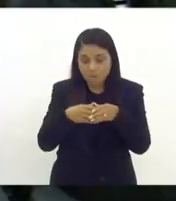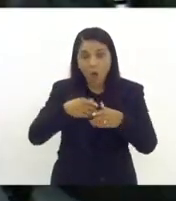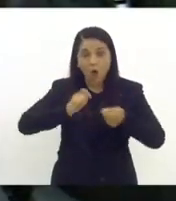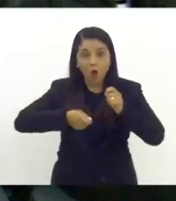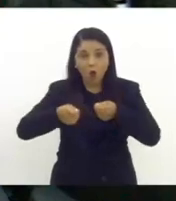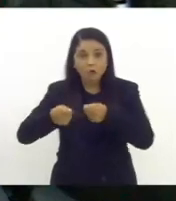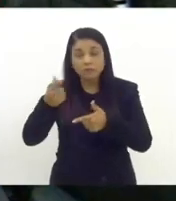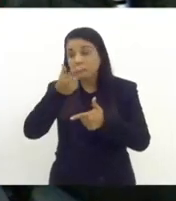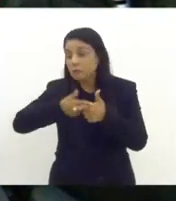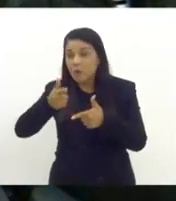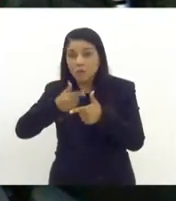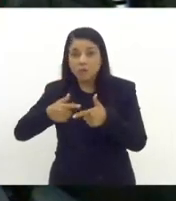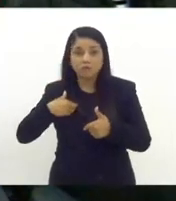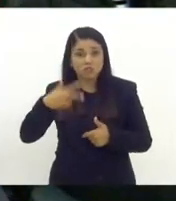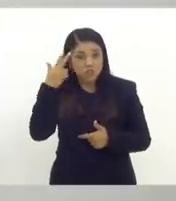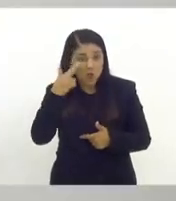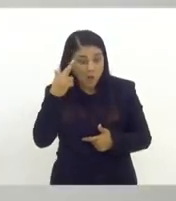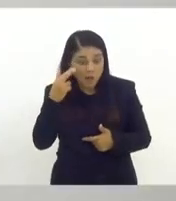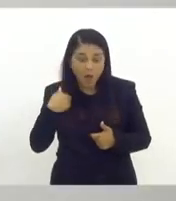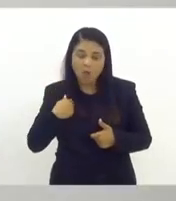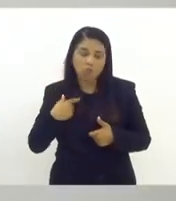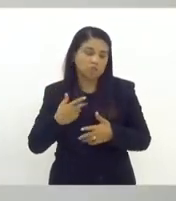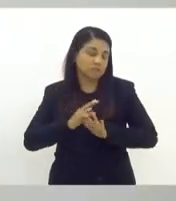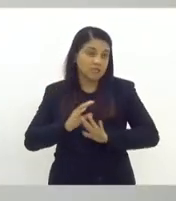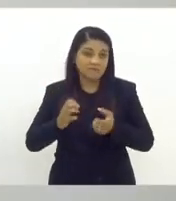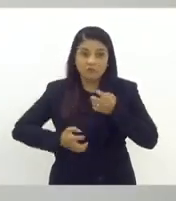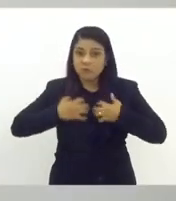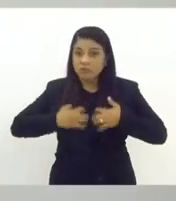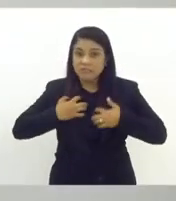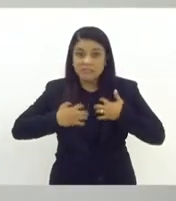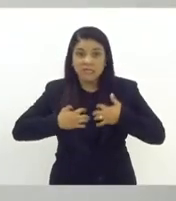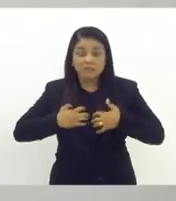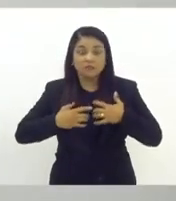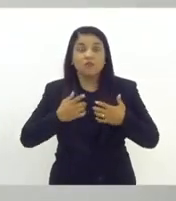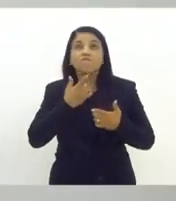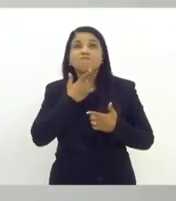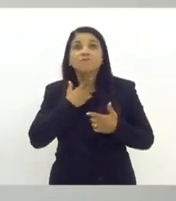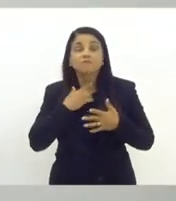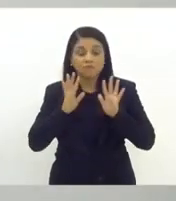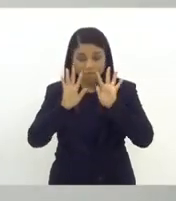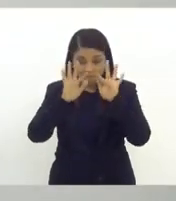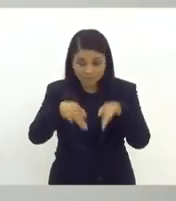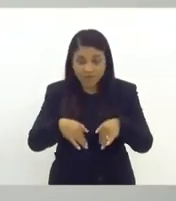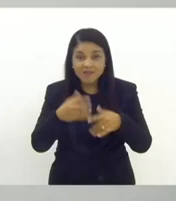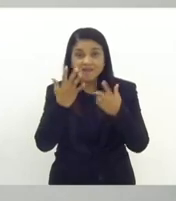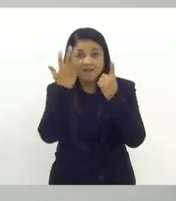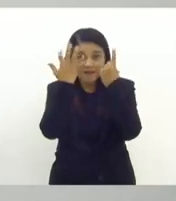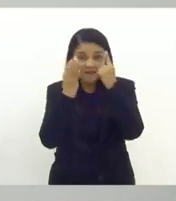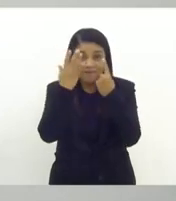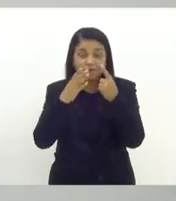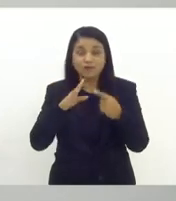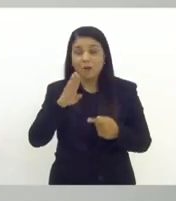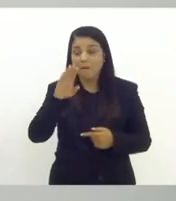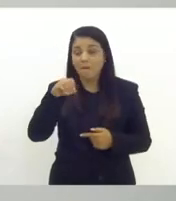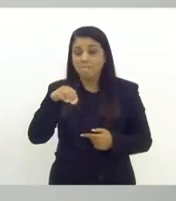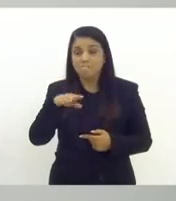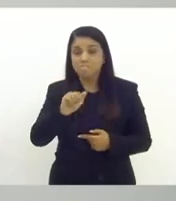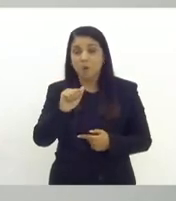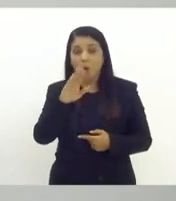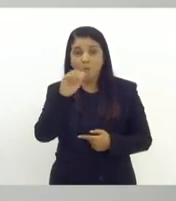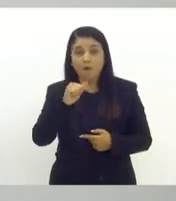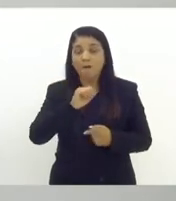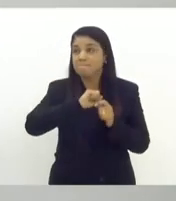porque dá tanto problema e me irrita tanto que eu tenho vontade de jogar uma bomba em tudo quanto é lugar